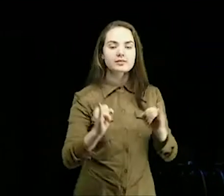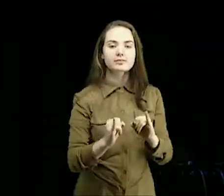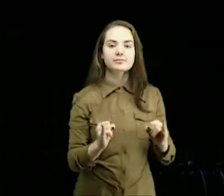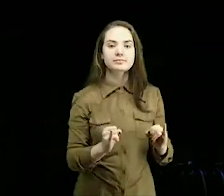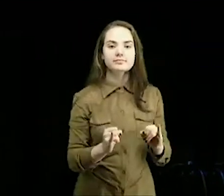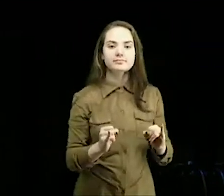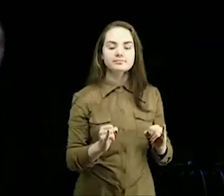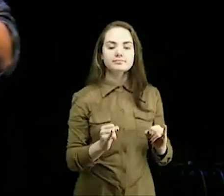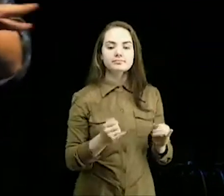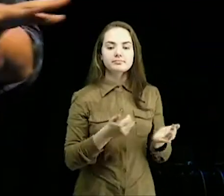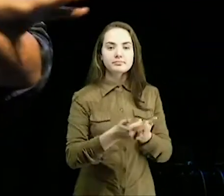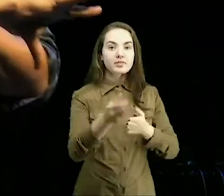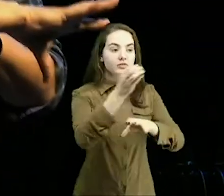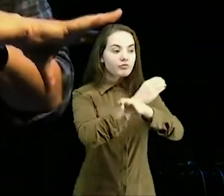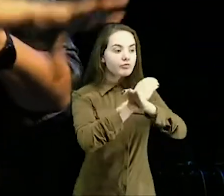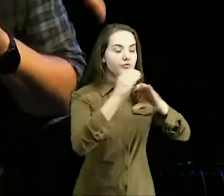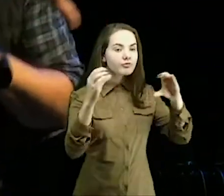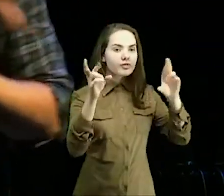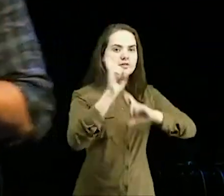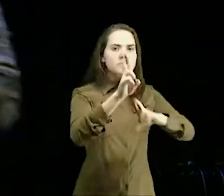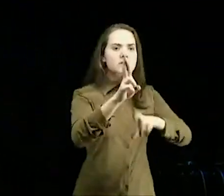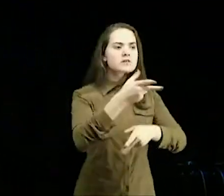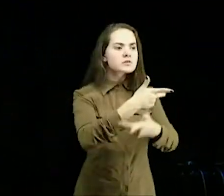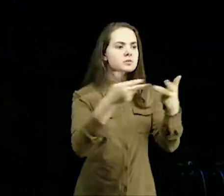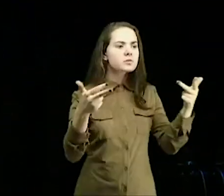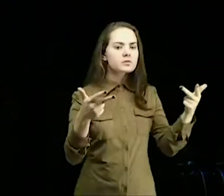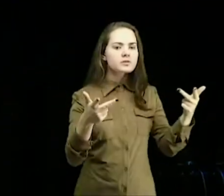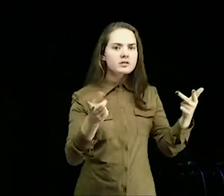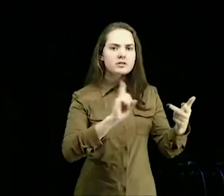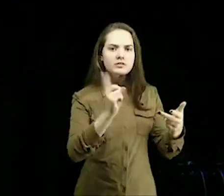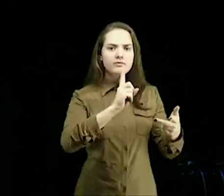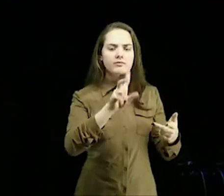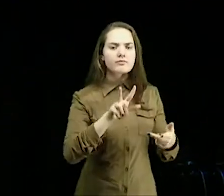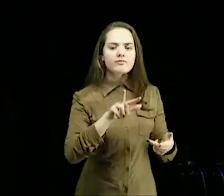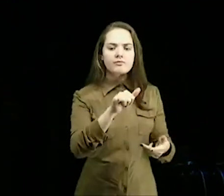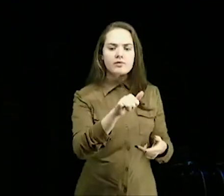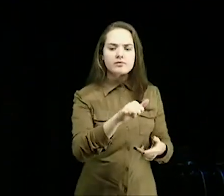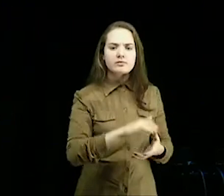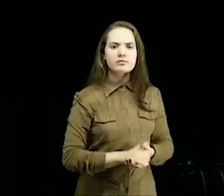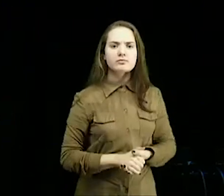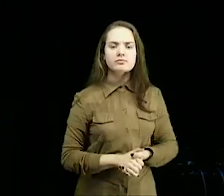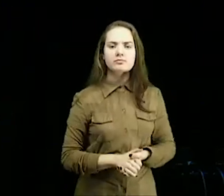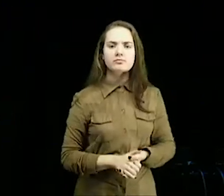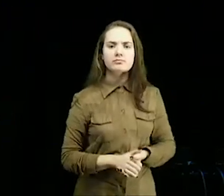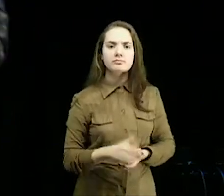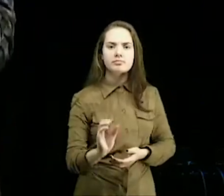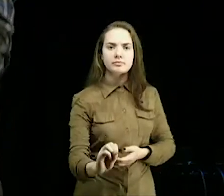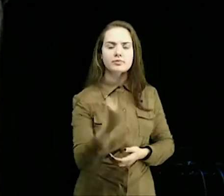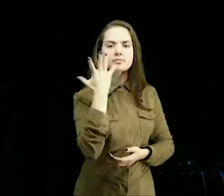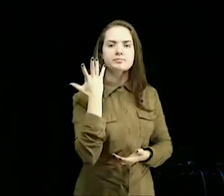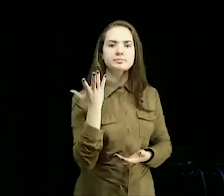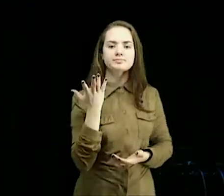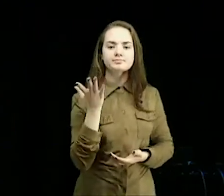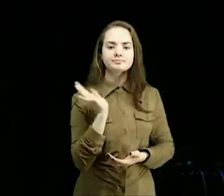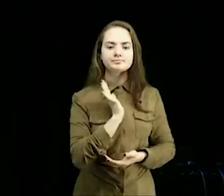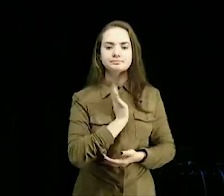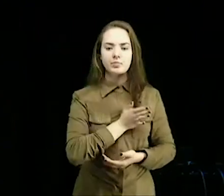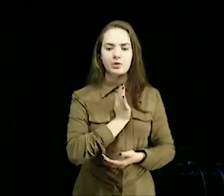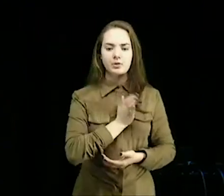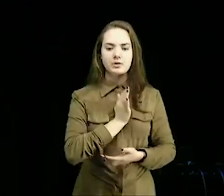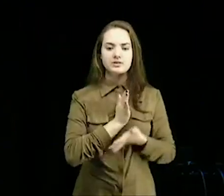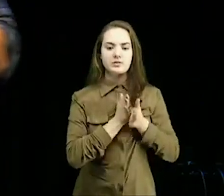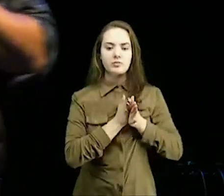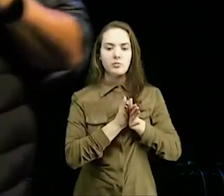Você começa a colocar esperança naquilo que, aquilo que não vai resolver a tua vida, não vai resolver. A síndrome do coração